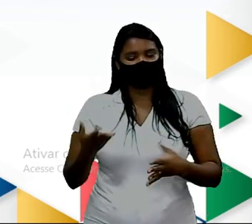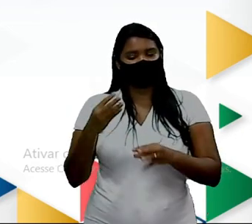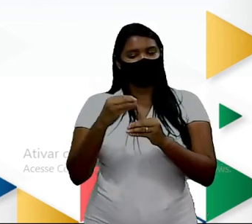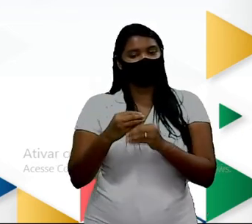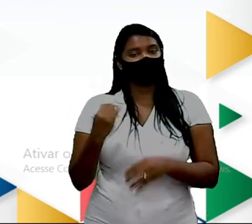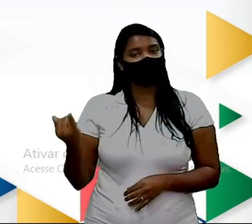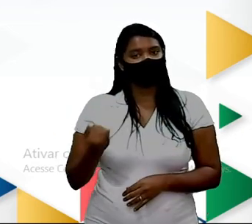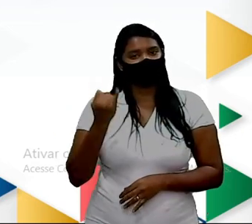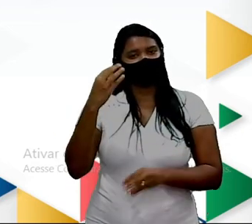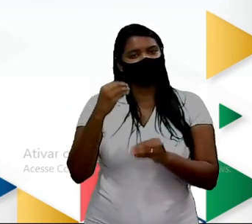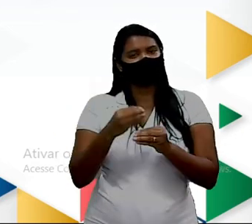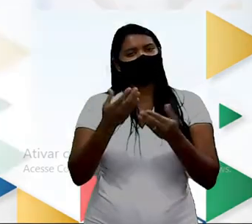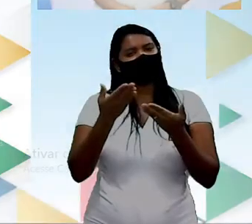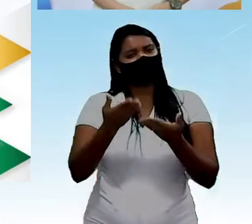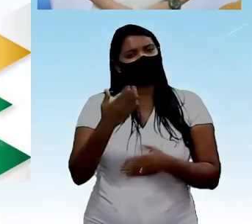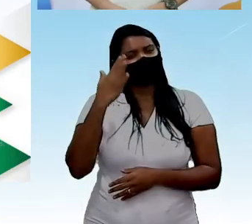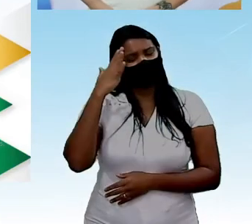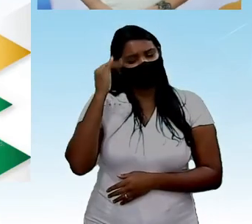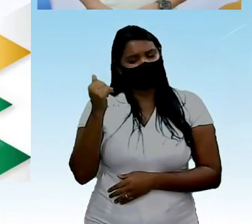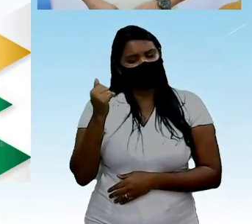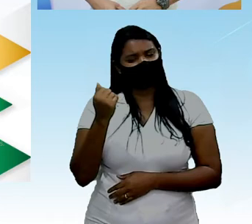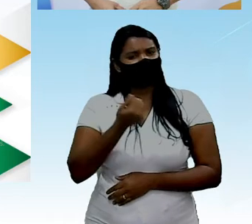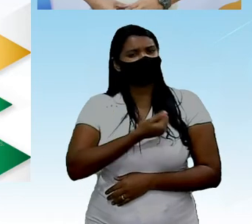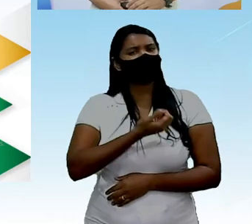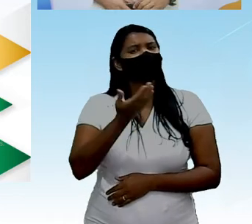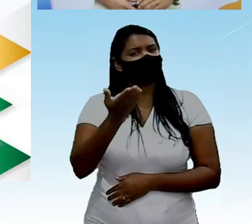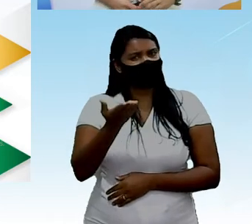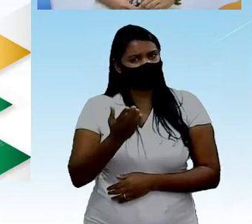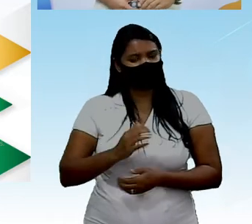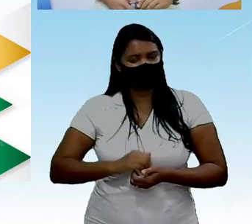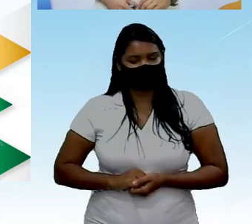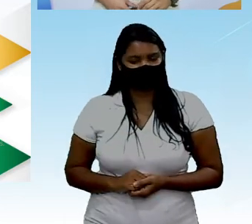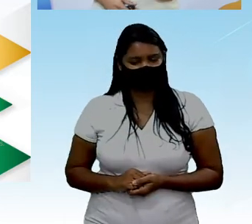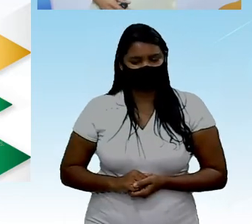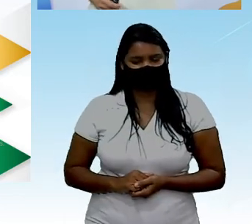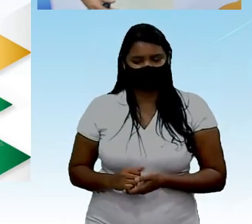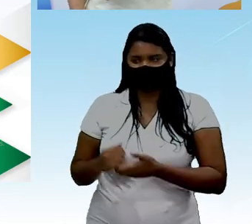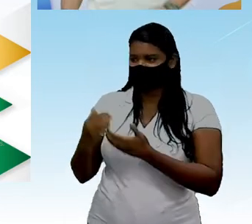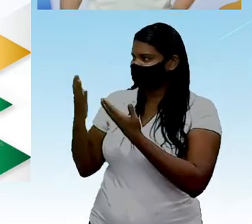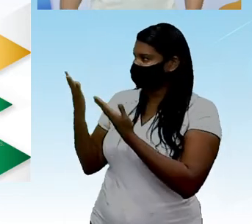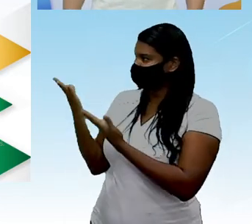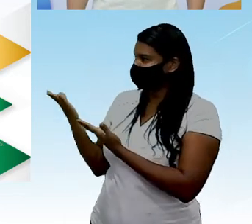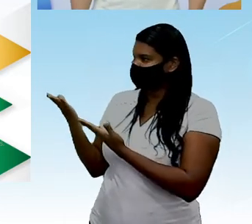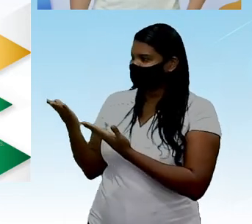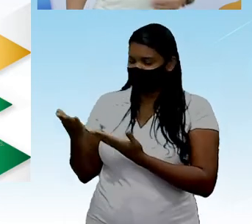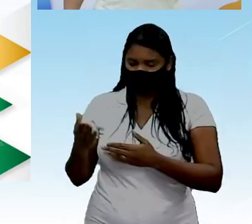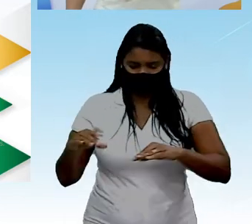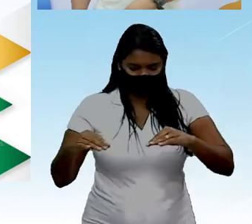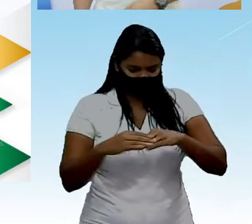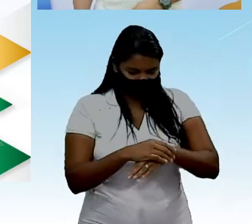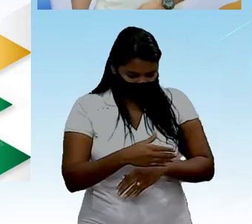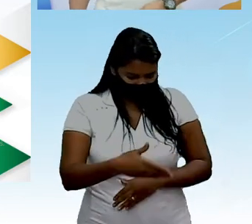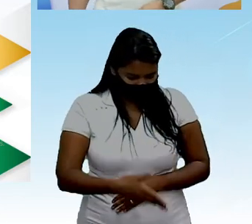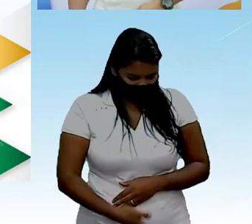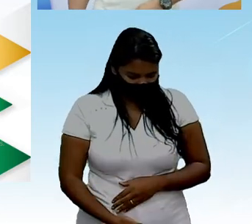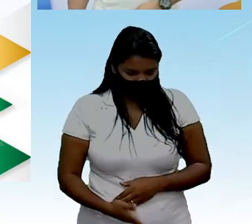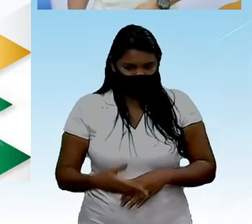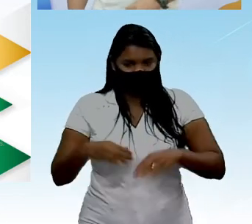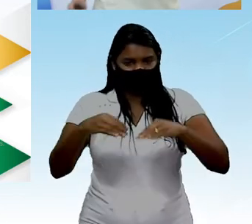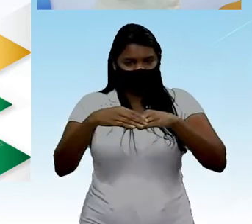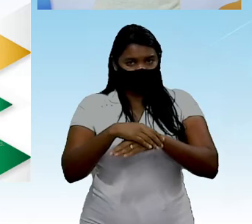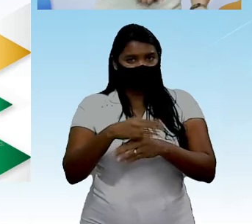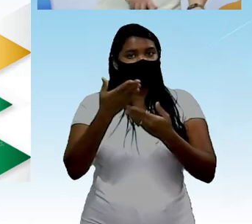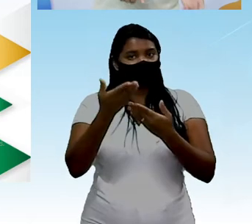bem interessante. Você sabe o tamanho do seu pé? Se você não sabe o tamanho do seu pé, olhe o número do seu calçado, porque o número do seu